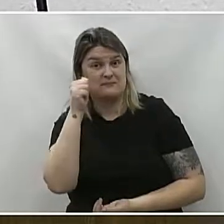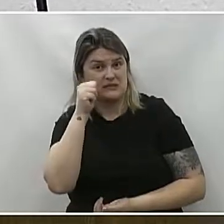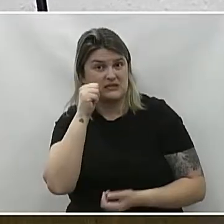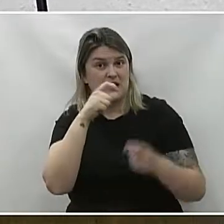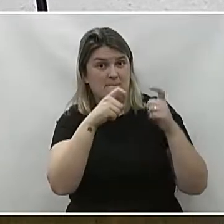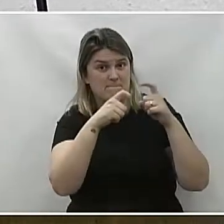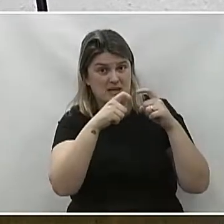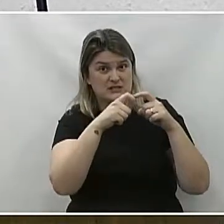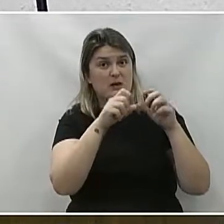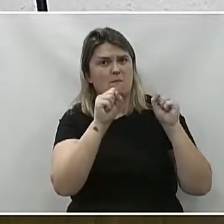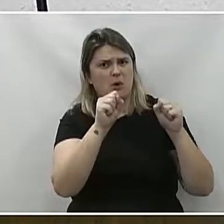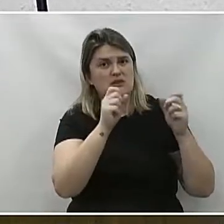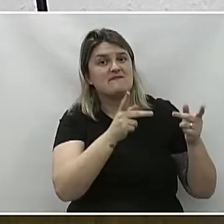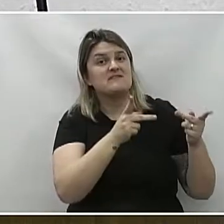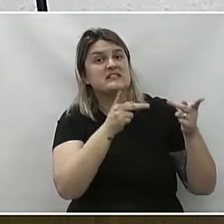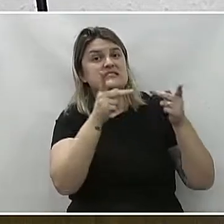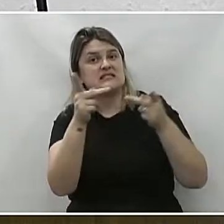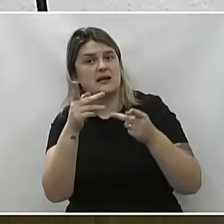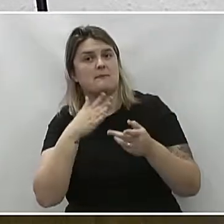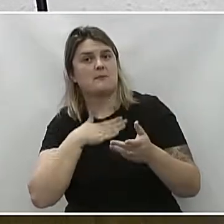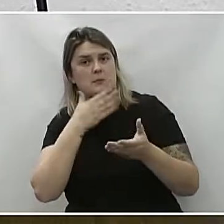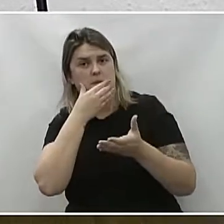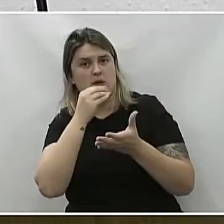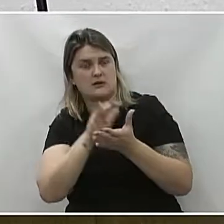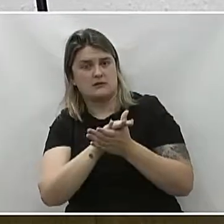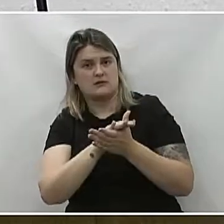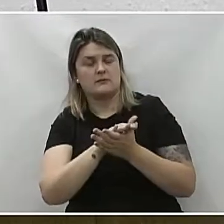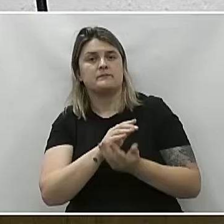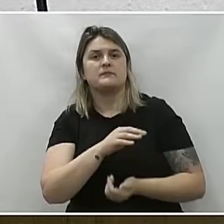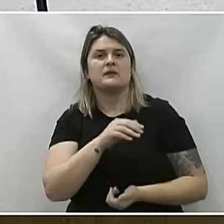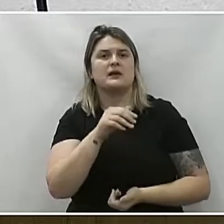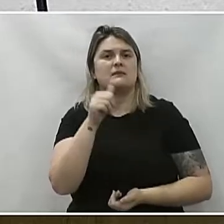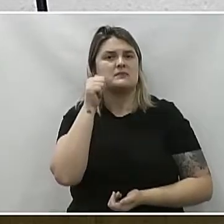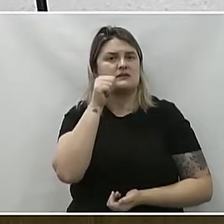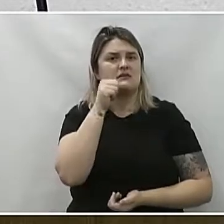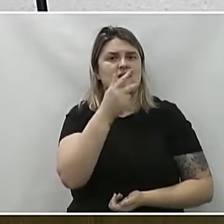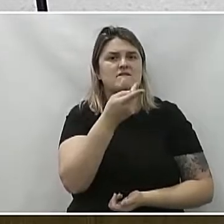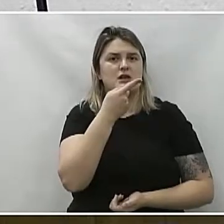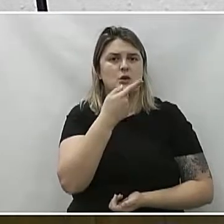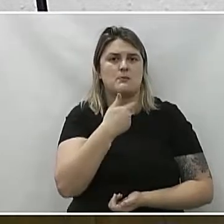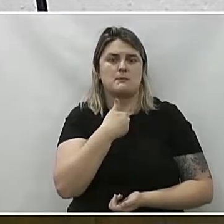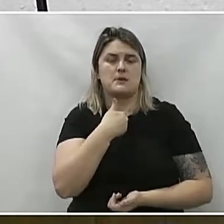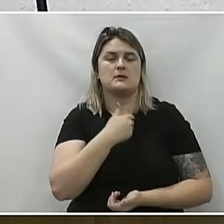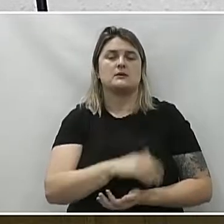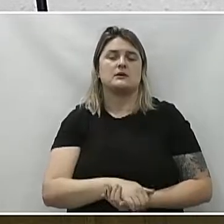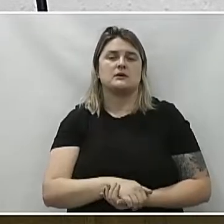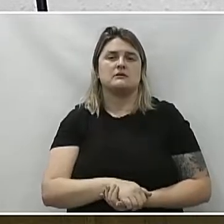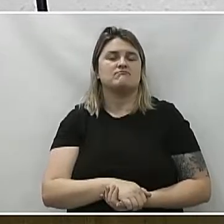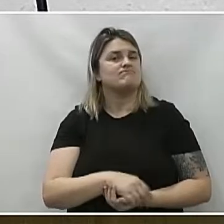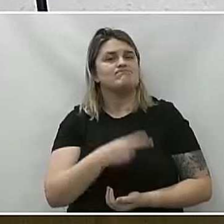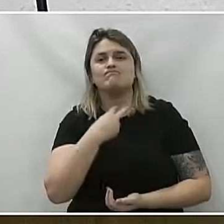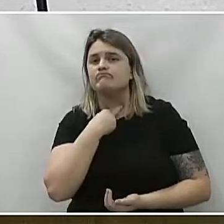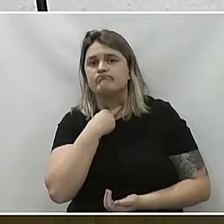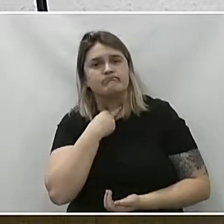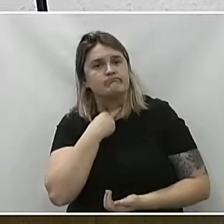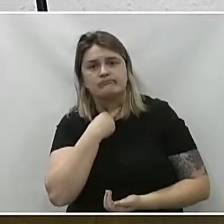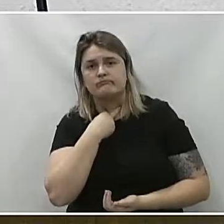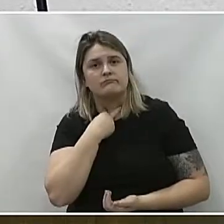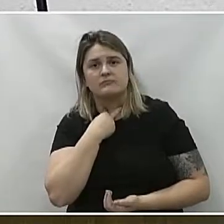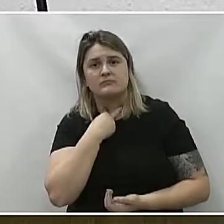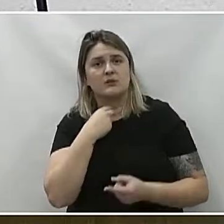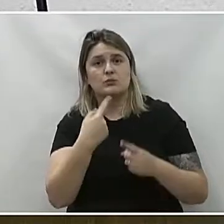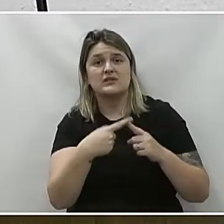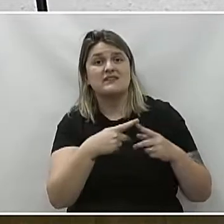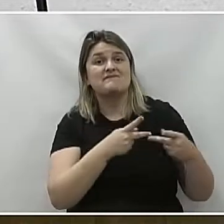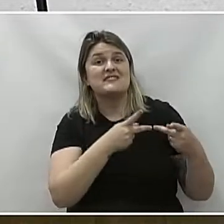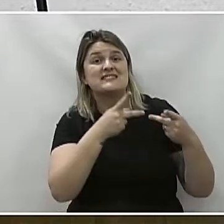posto poderia visitar o meu esposo. Ela disse assim para mim, a mesma funcionária, falou assim, olha, não é possível, porque